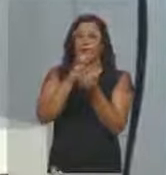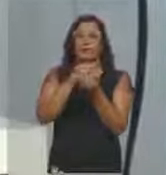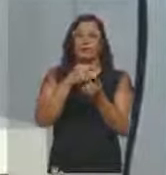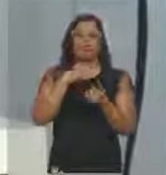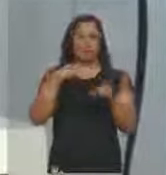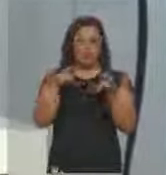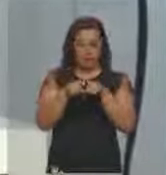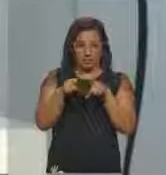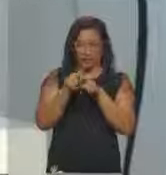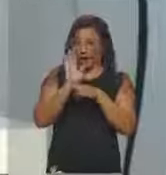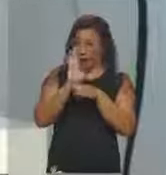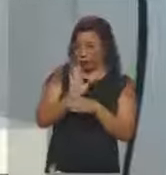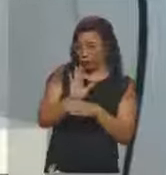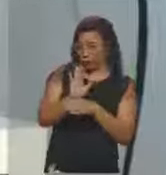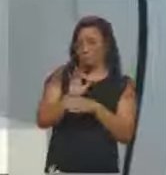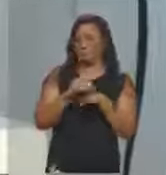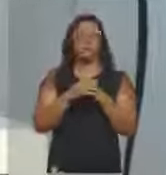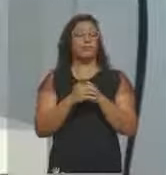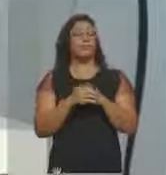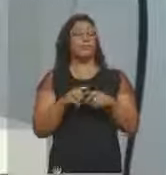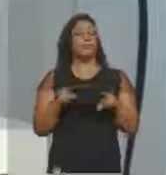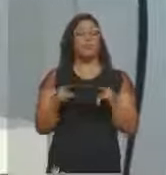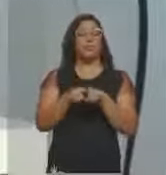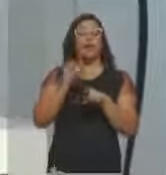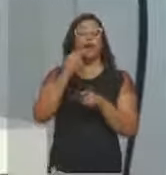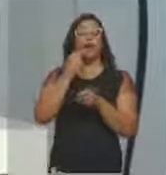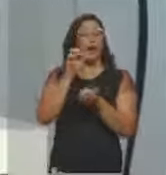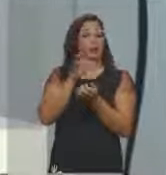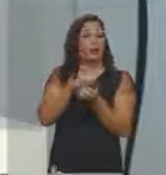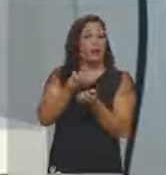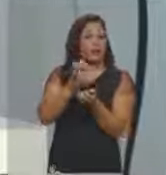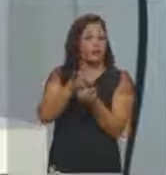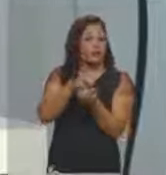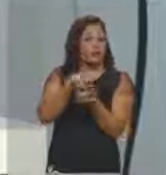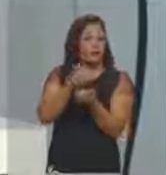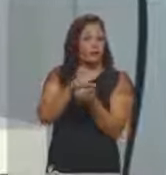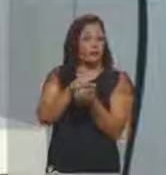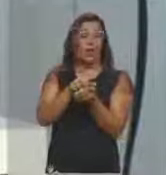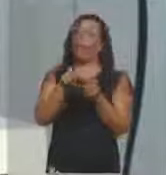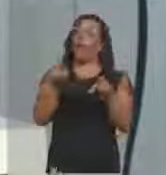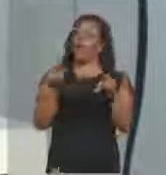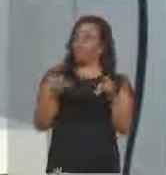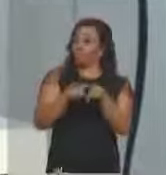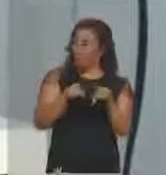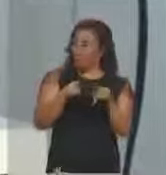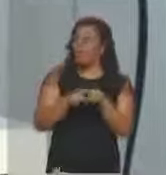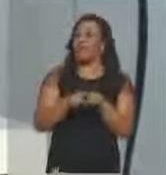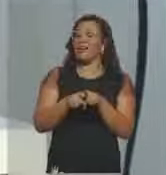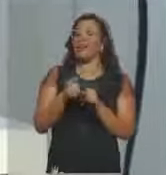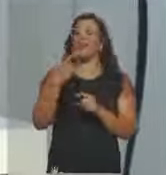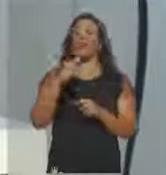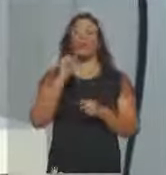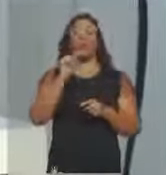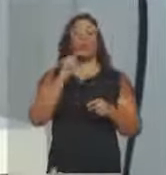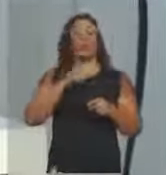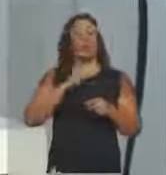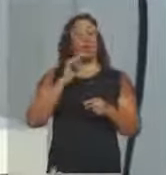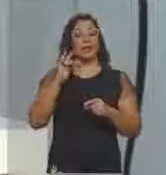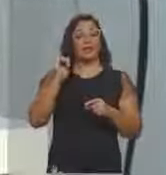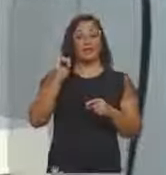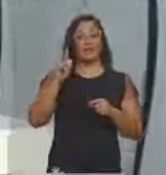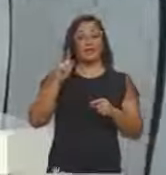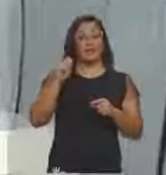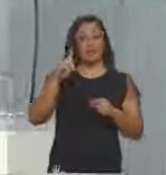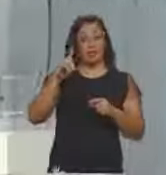dos carboidratos, no processo de mastigação. Mas existe também a outra glândula que a gente chama o fígado.